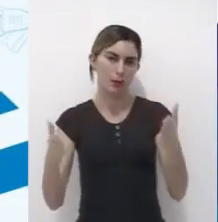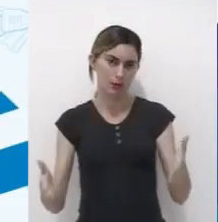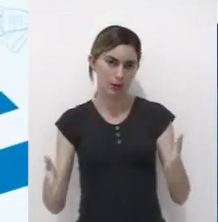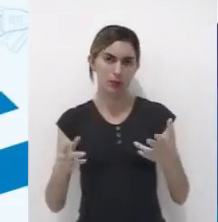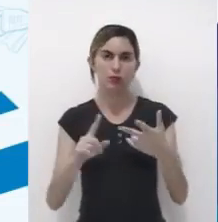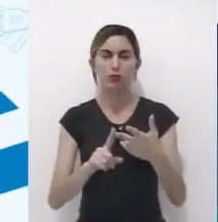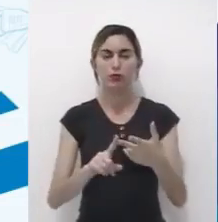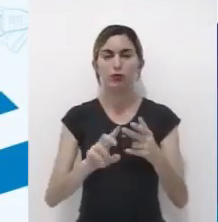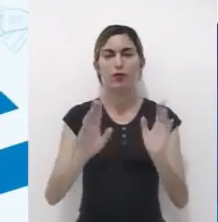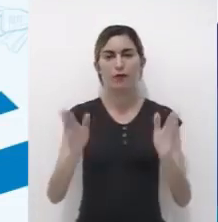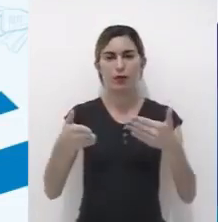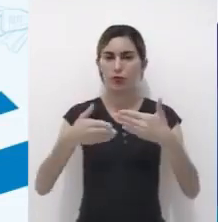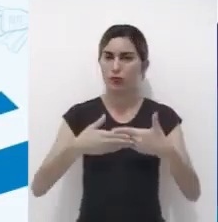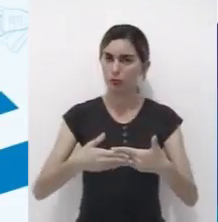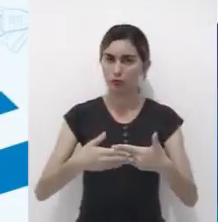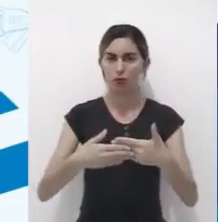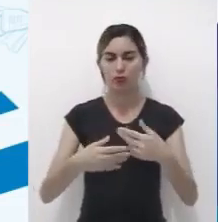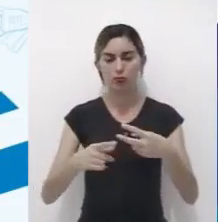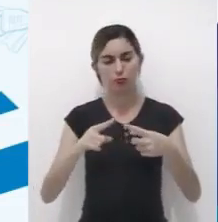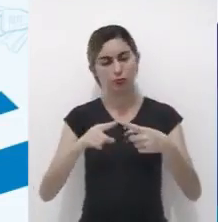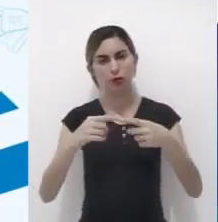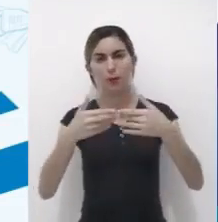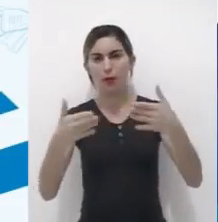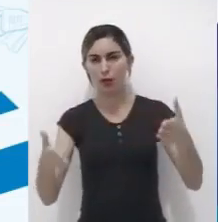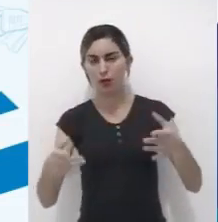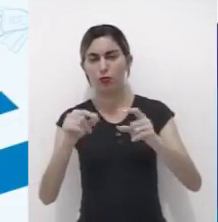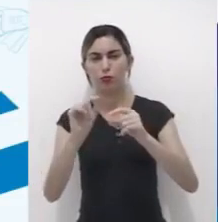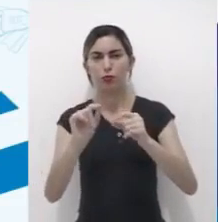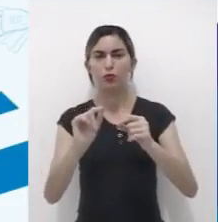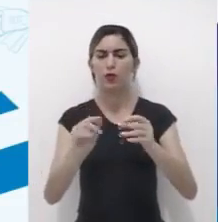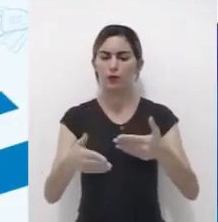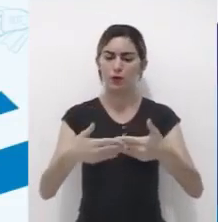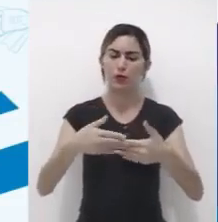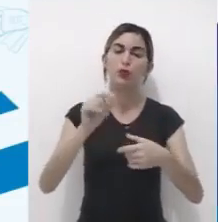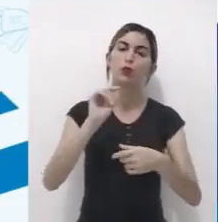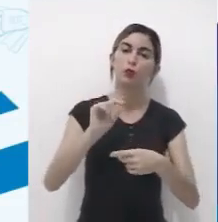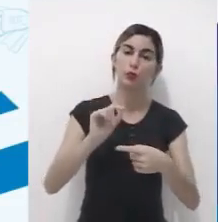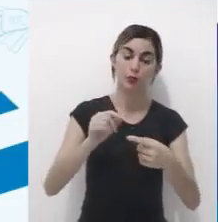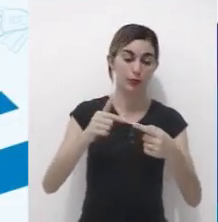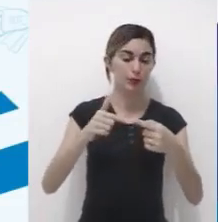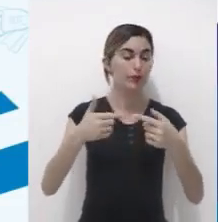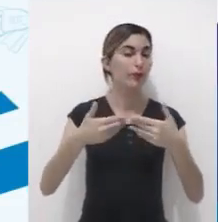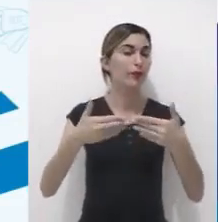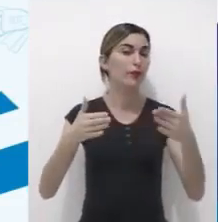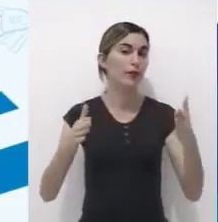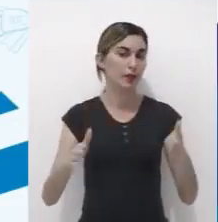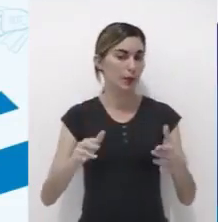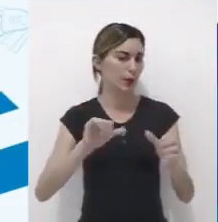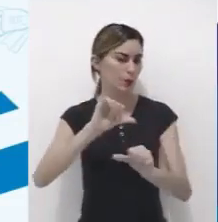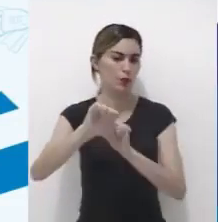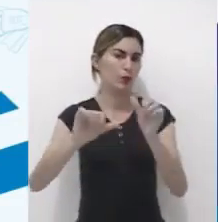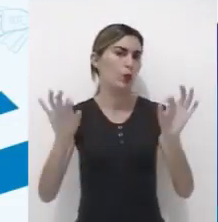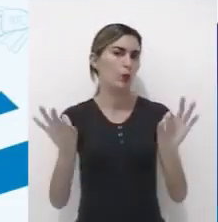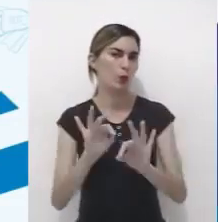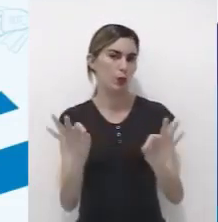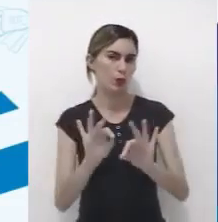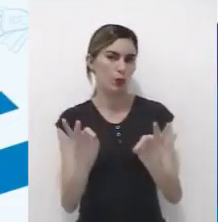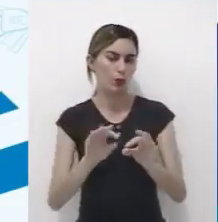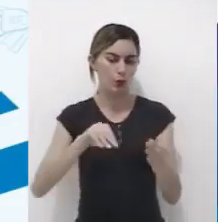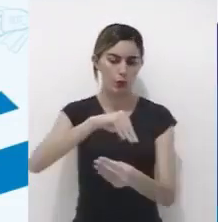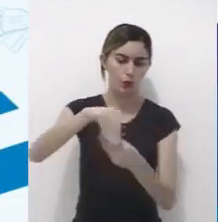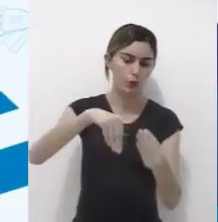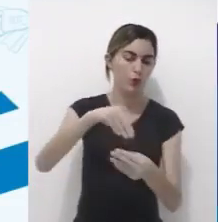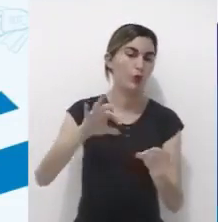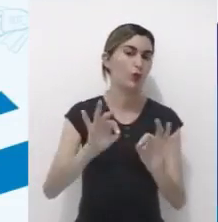e o sistema fechado. Em um sistema aberto, a gente não vai ter nenhuma alteração